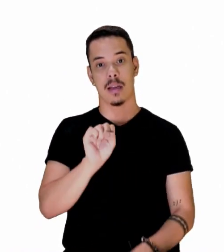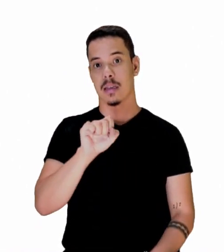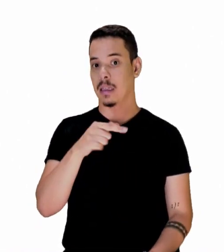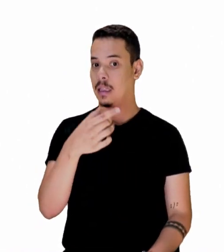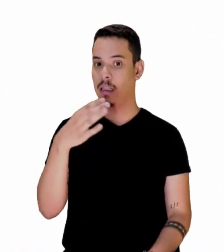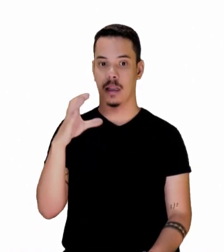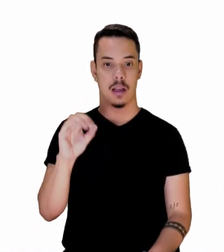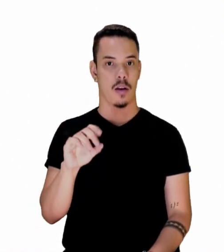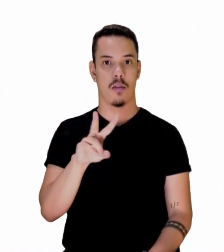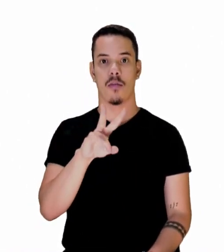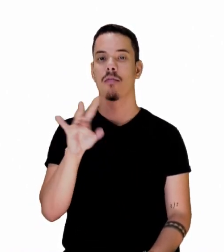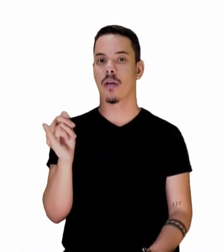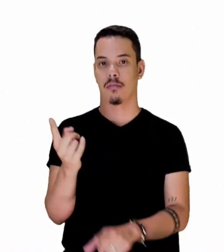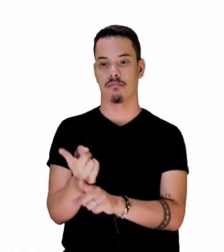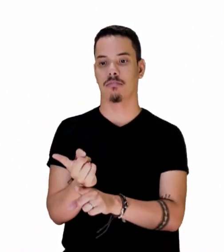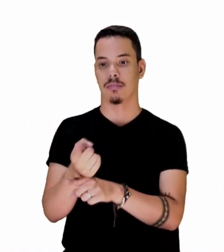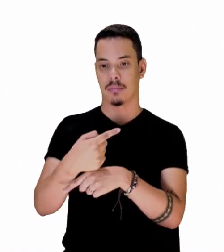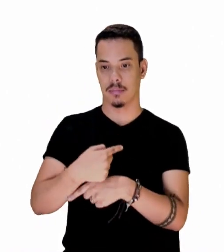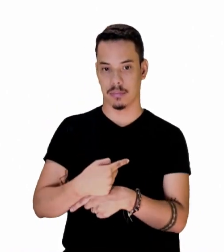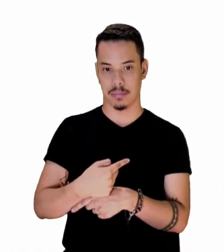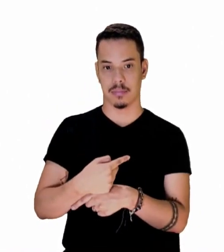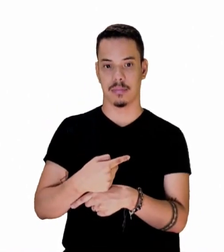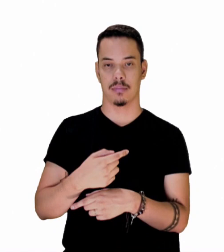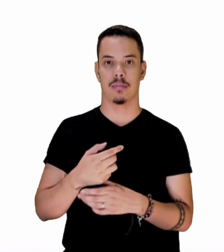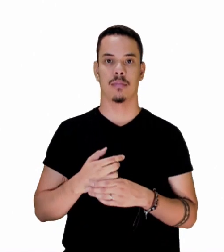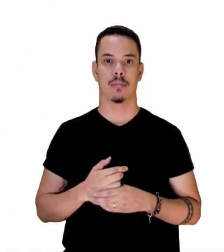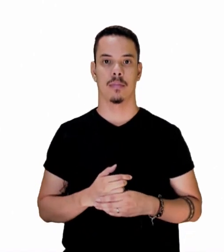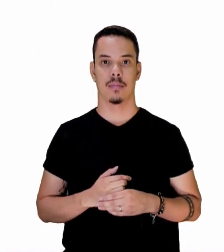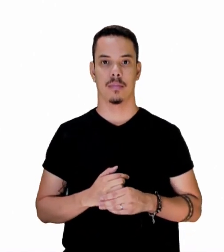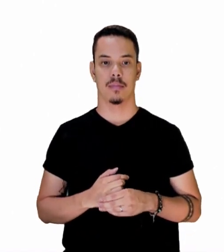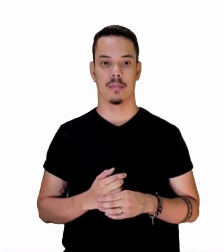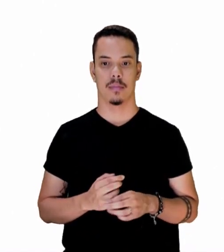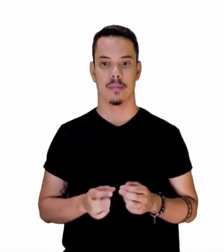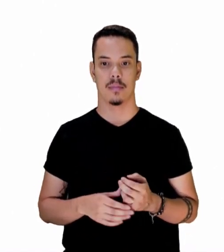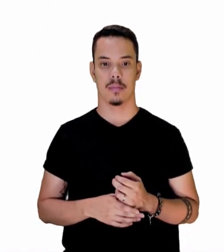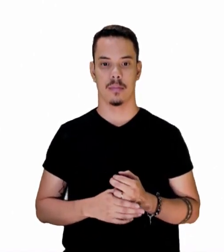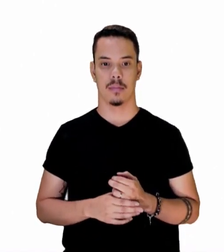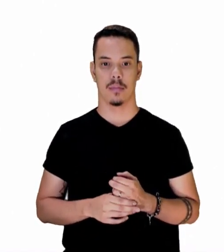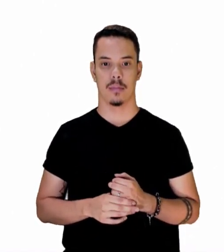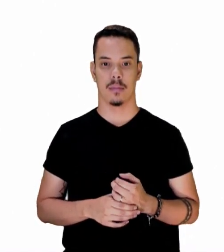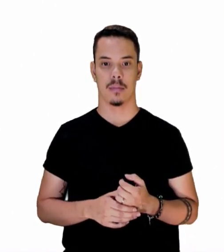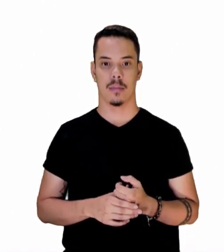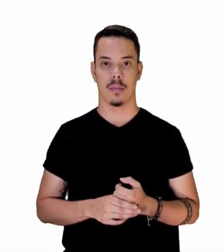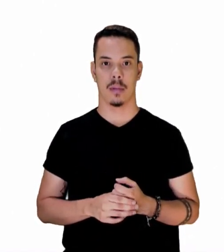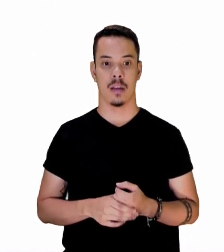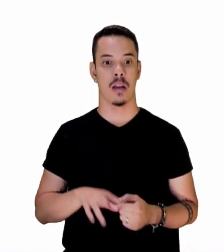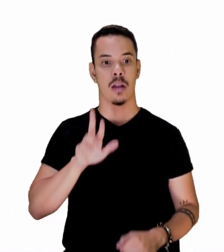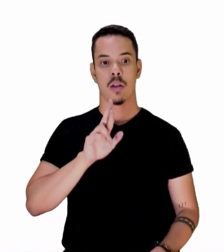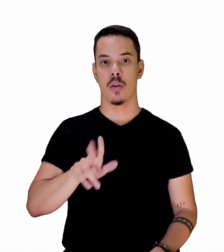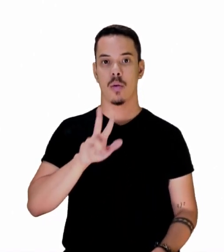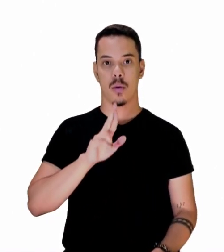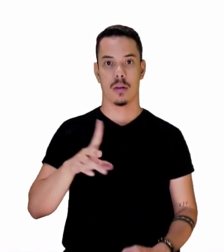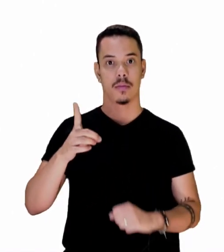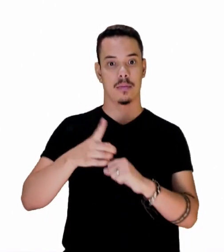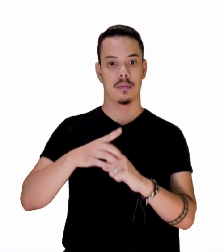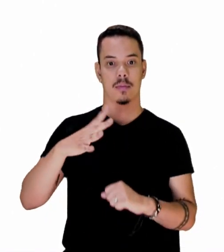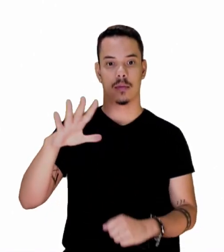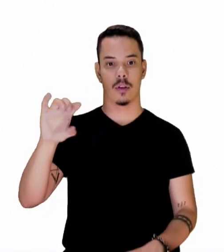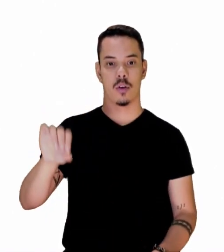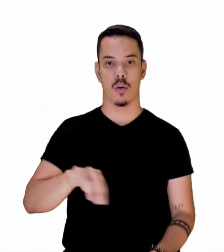gato por leve. Caso contrário, levarão gato por lebre. Não era diamante nem rubi,